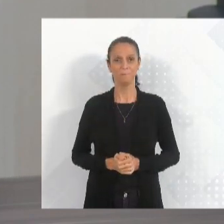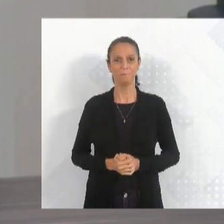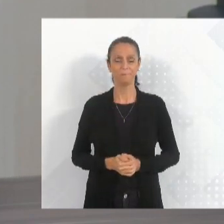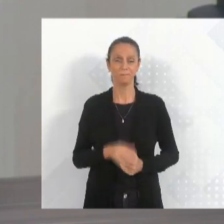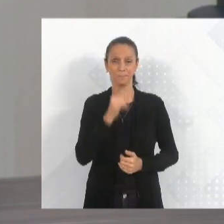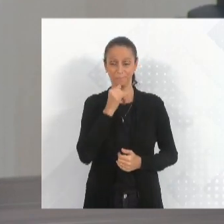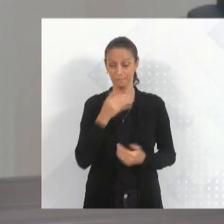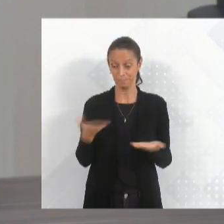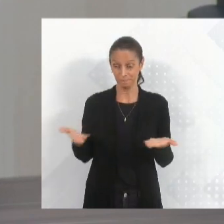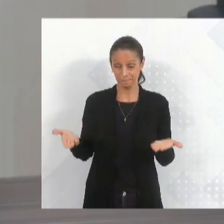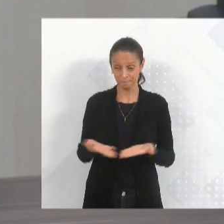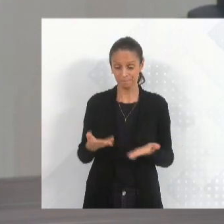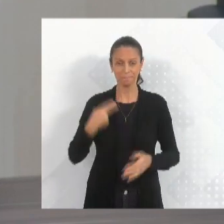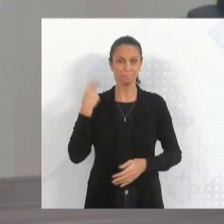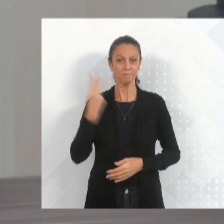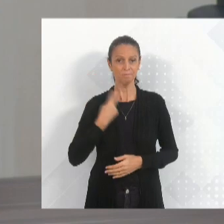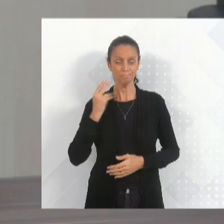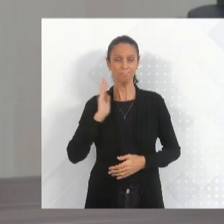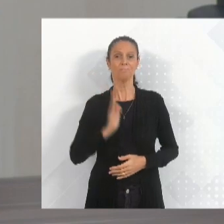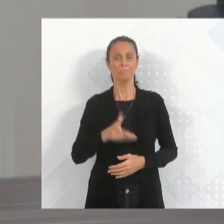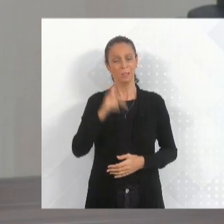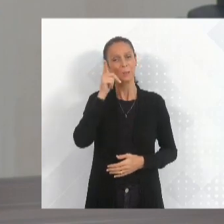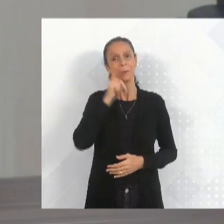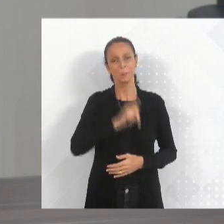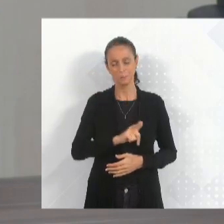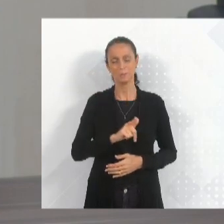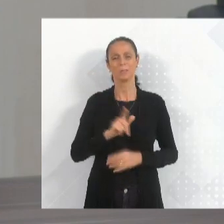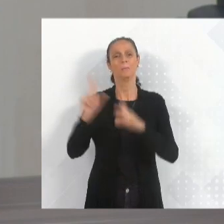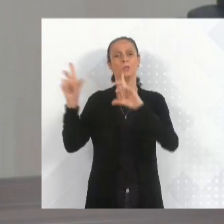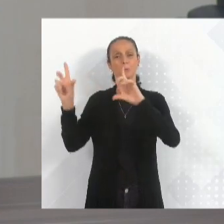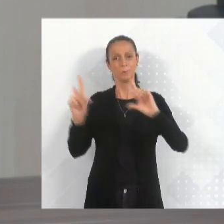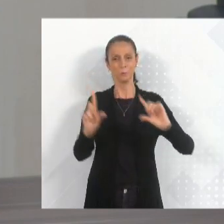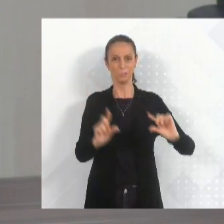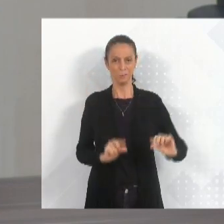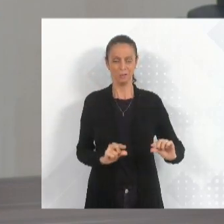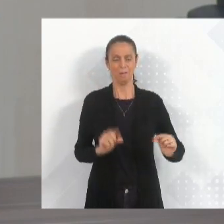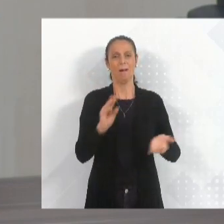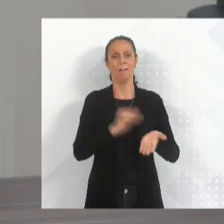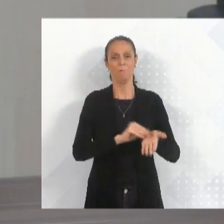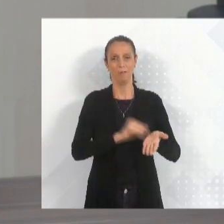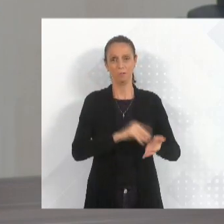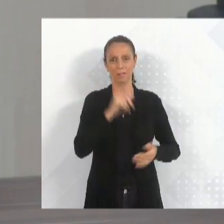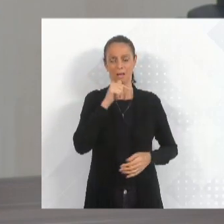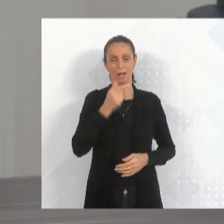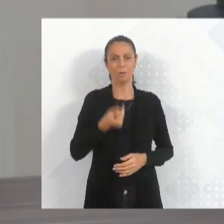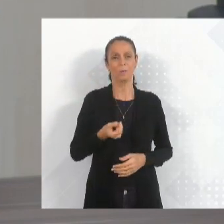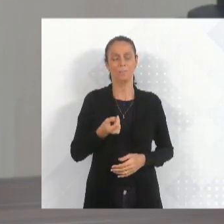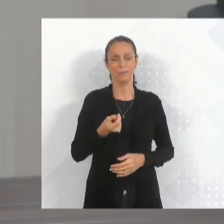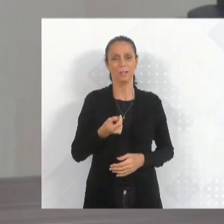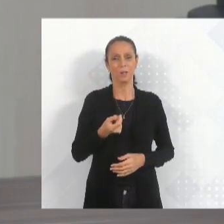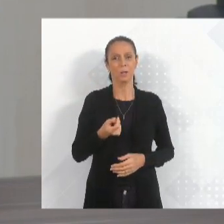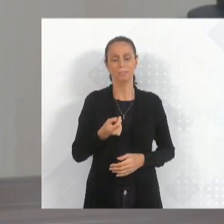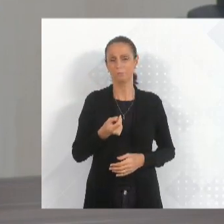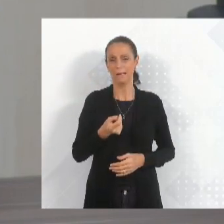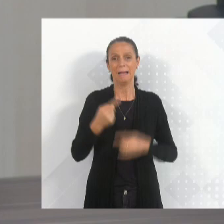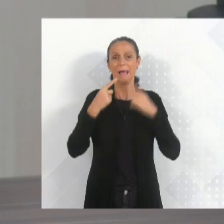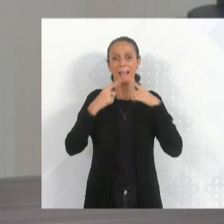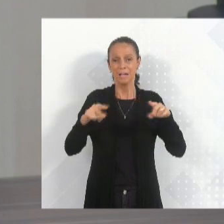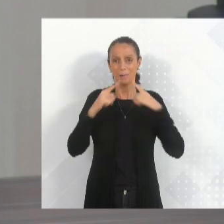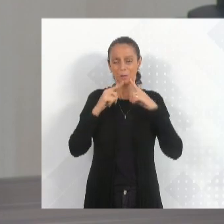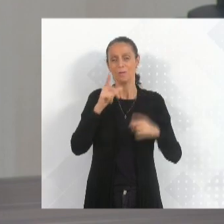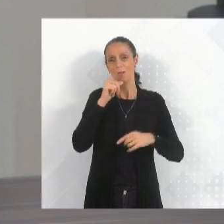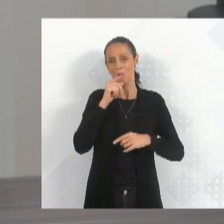hoje, vereadora, a gente já reduziu assim, quase por completo a reclamação de falta de água. Questões